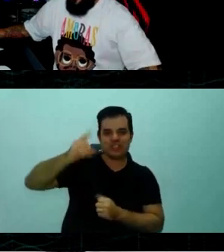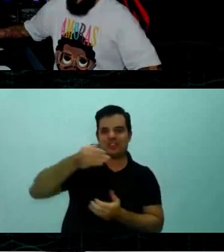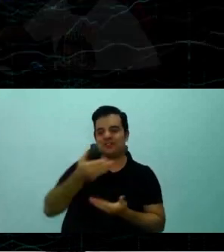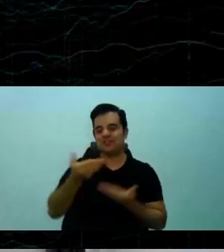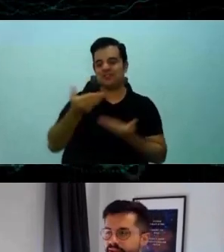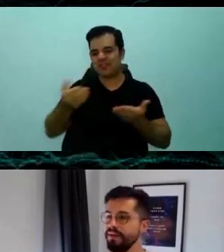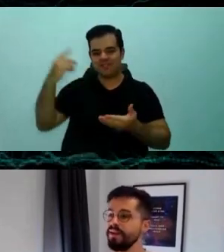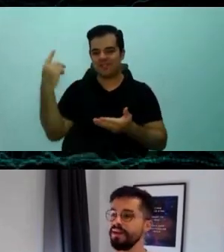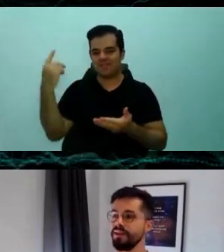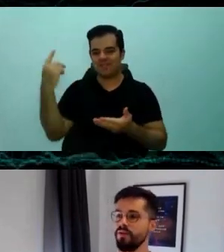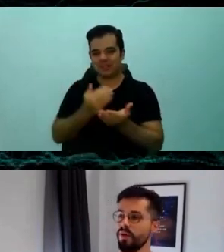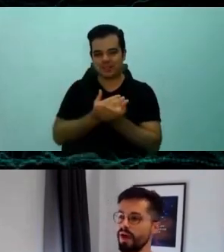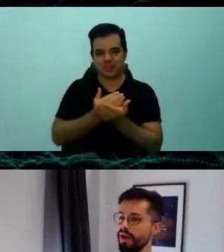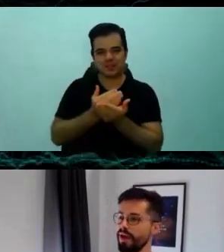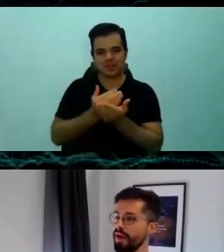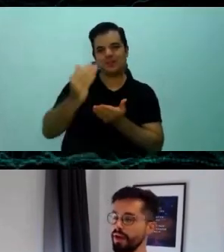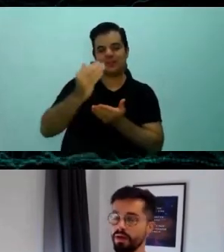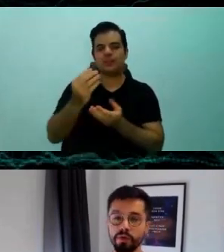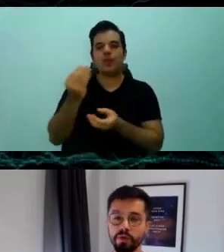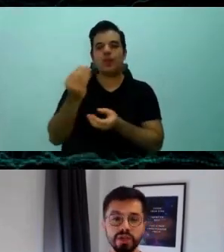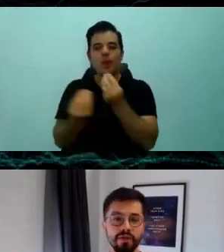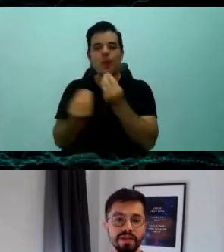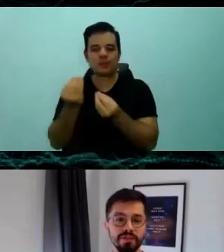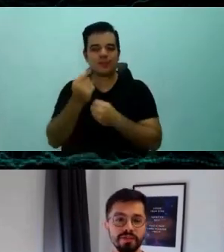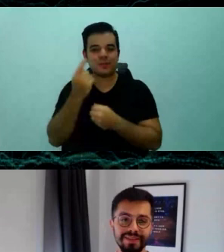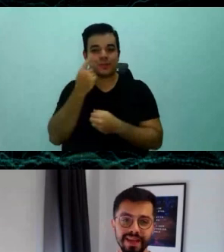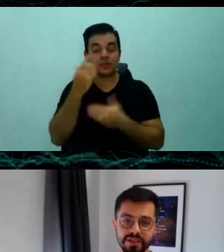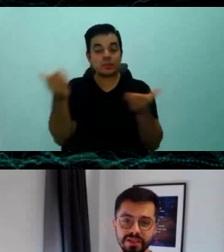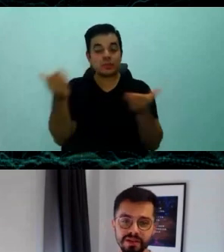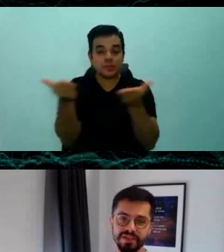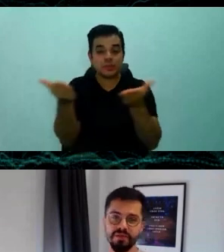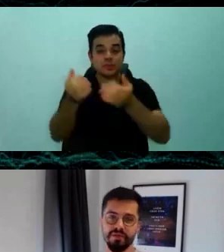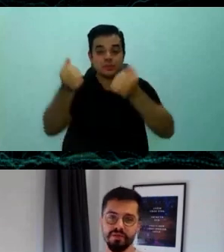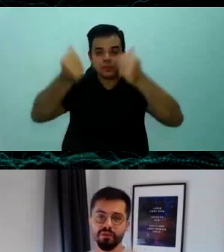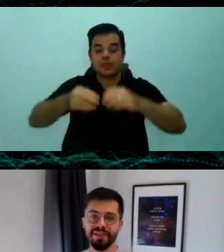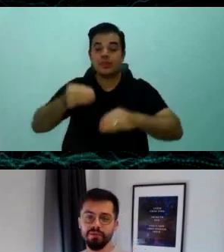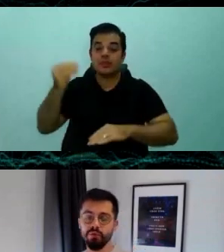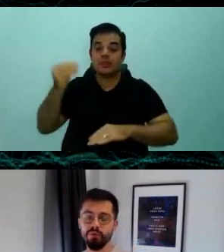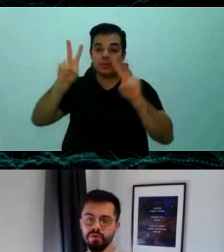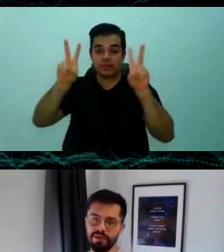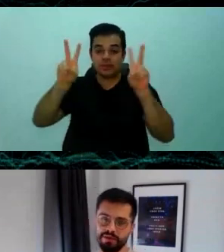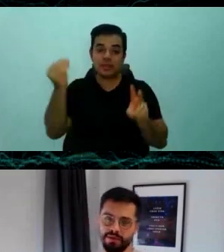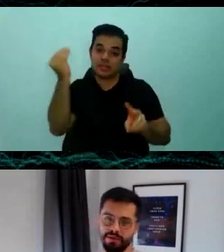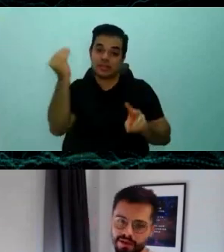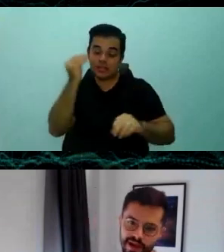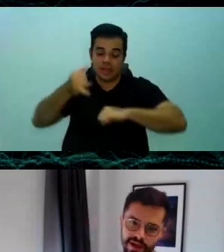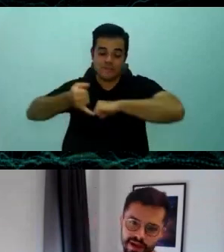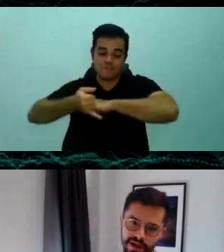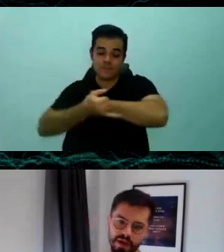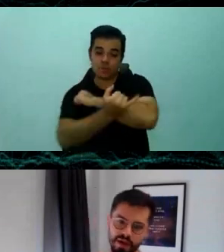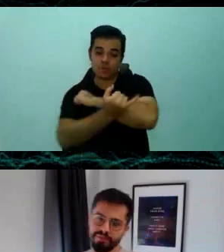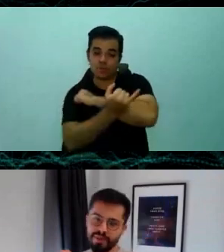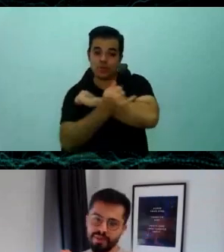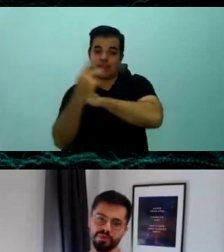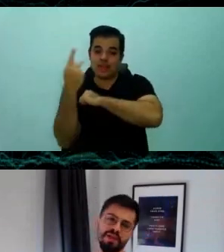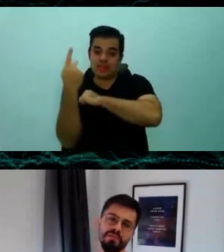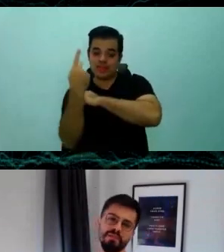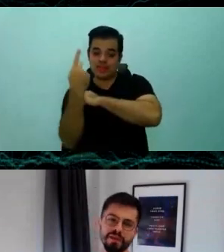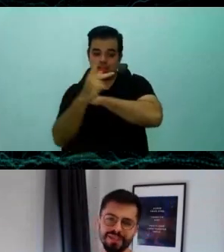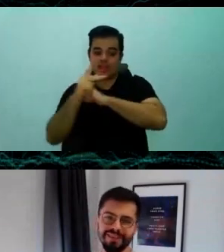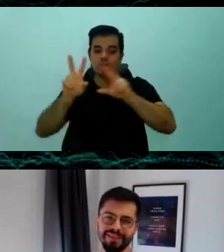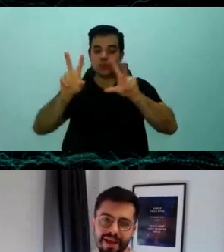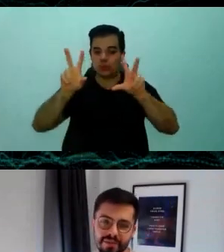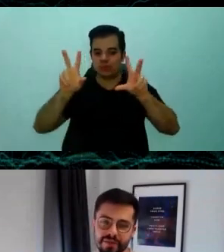arrebenta mano então vamos lá hoje a gente vai falar sobre teste de infraestrutura na nuvem E aí tem uma